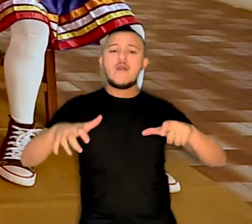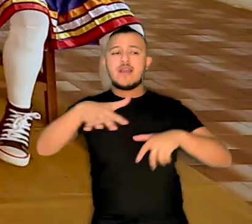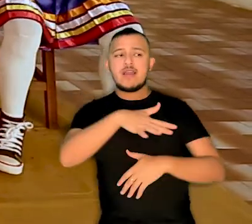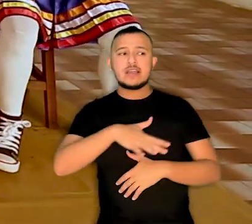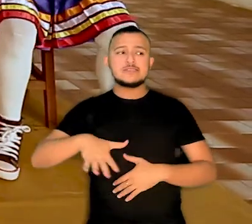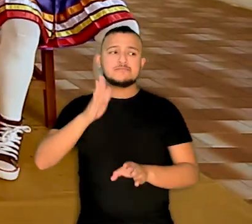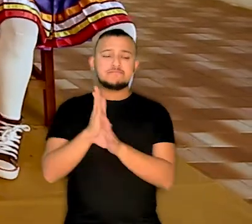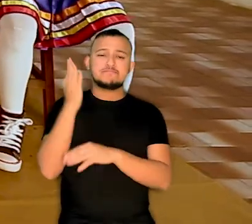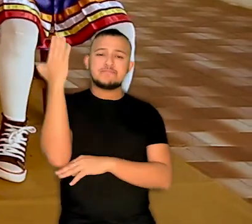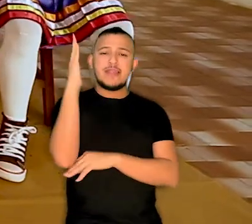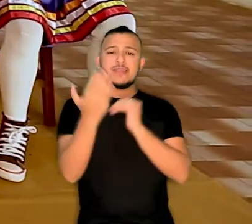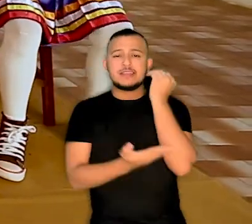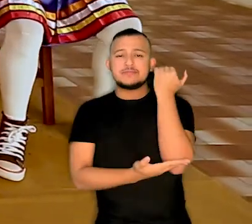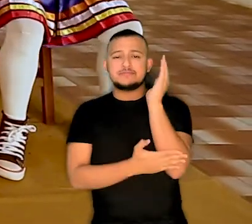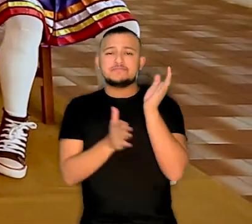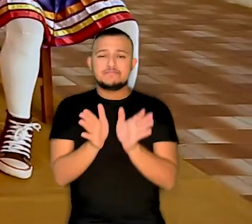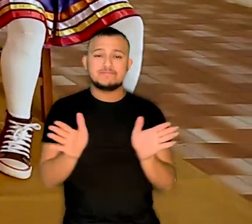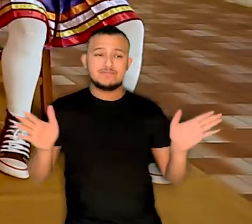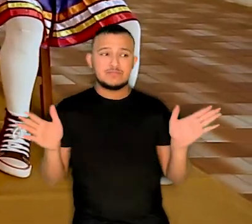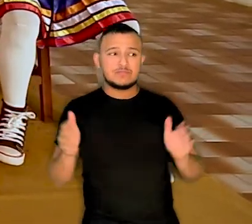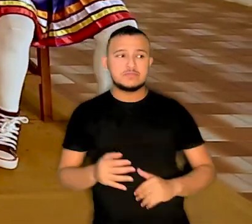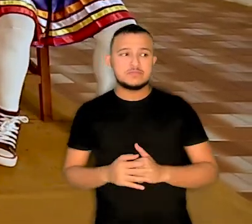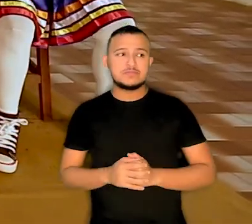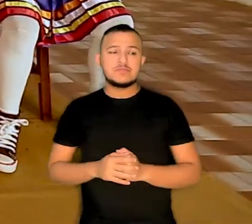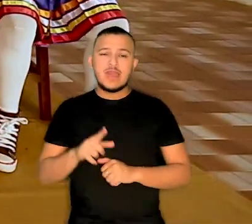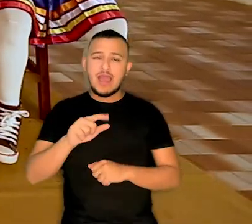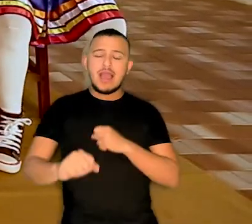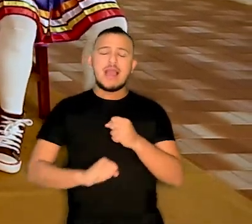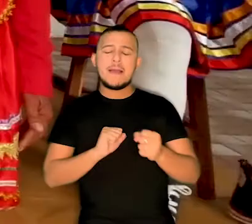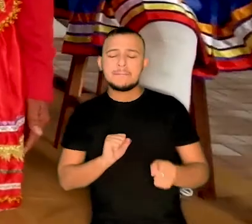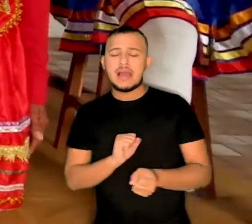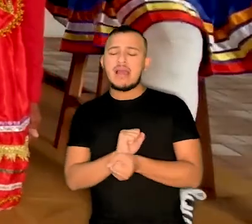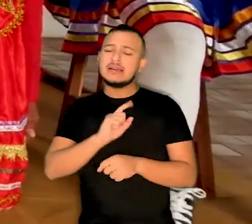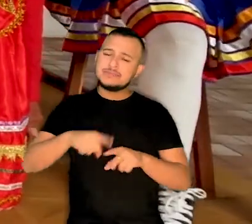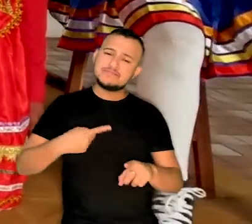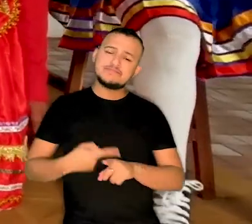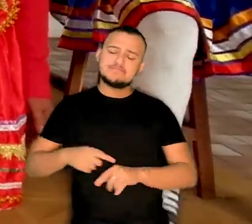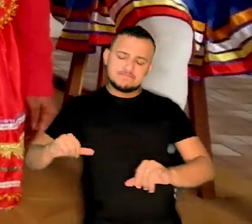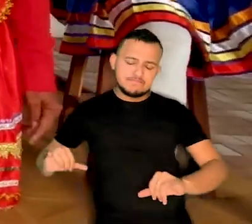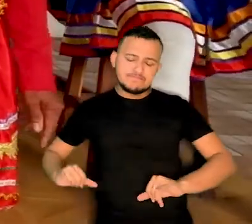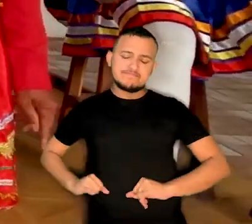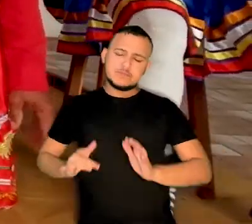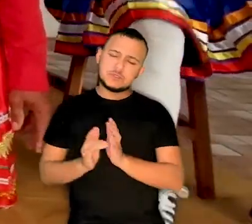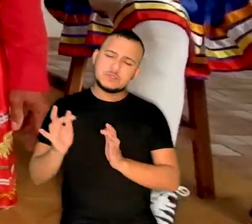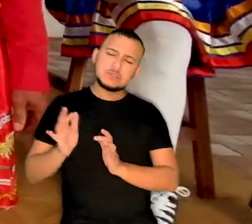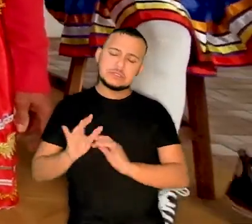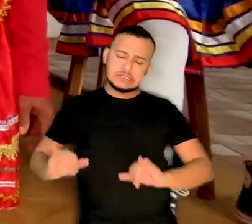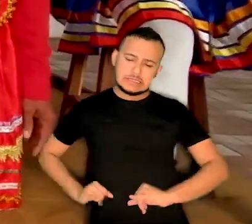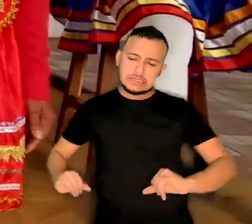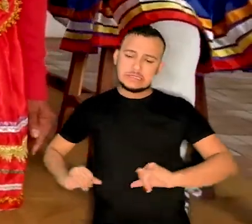hoje a noite por lá, e da barra me sofrendo, e da barra me